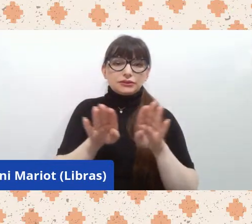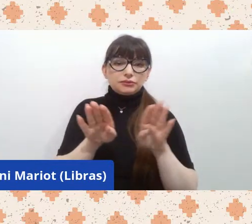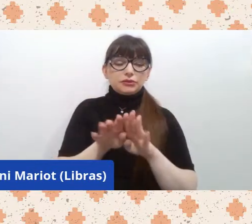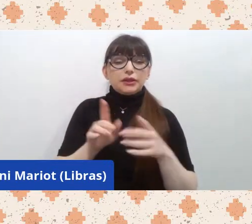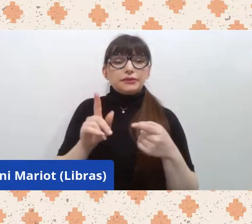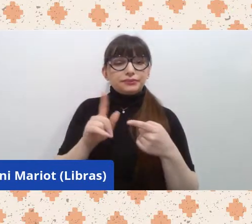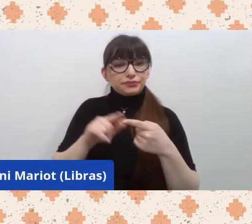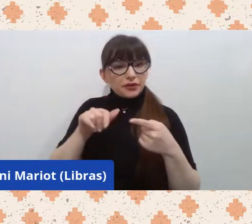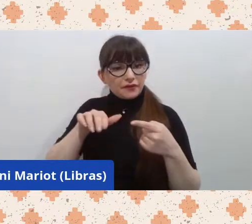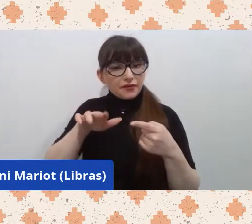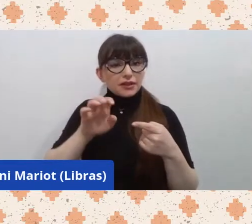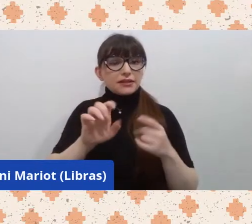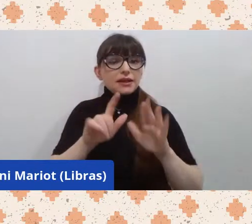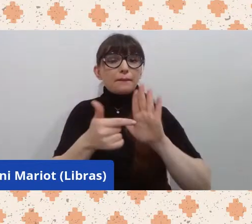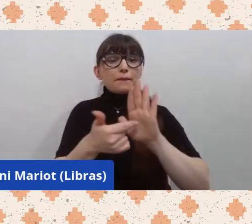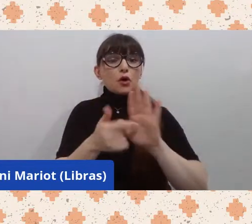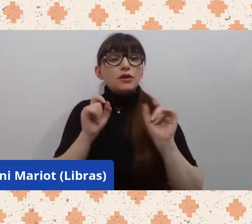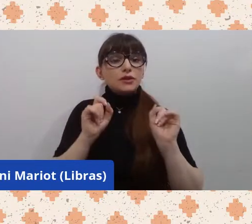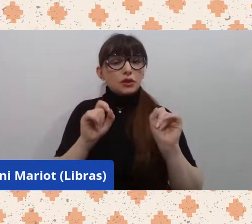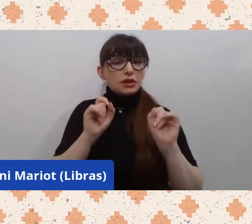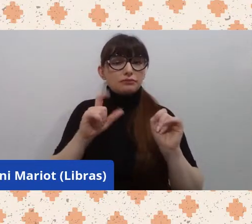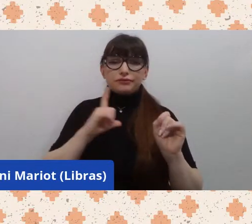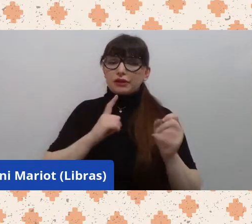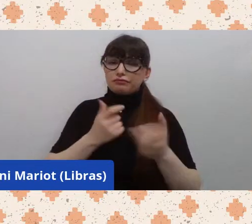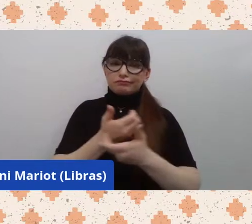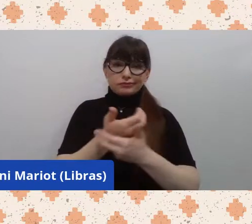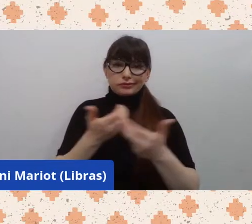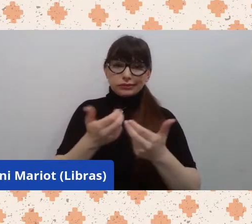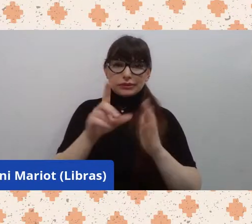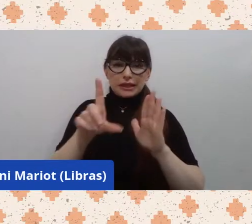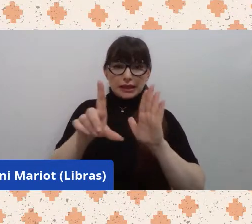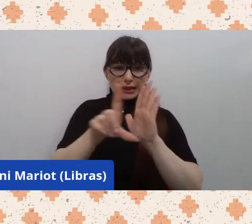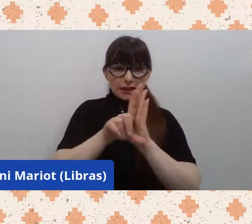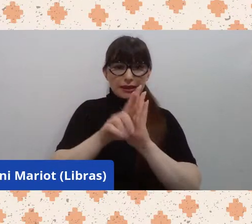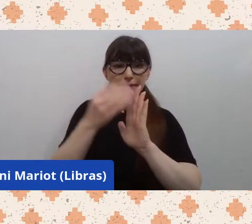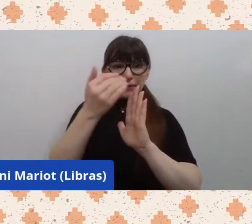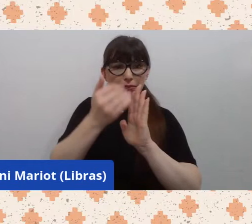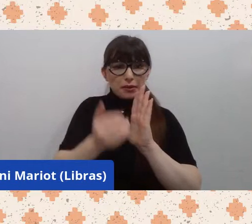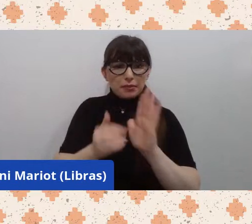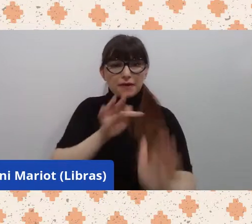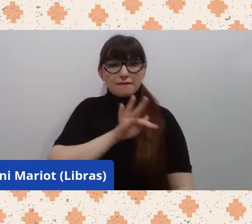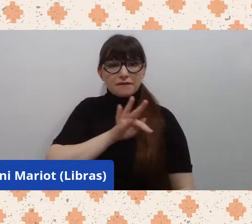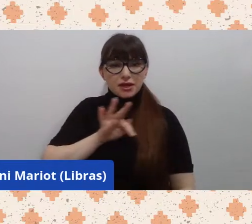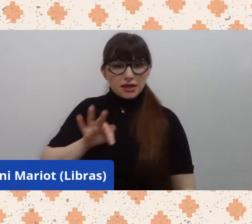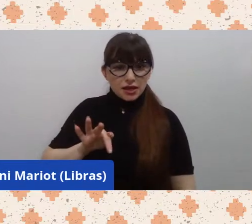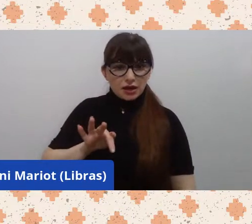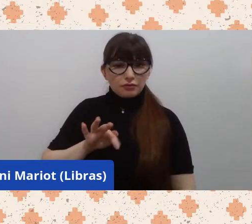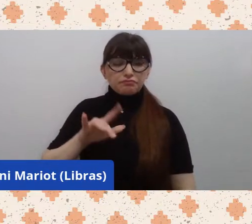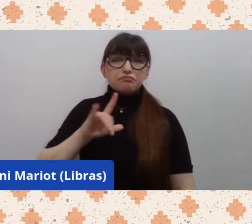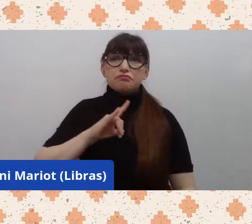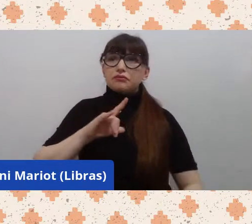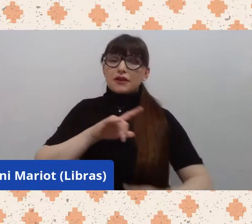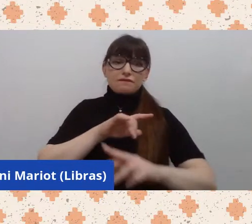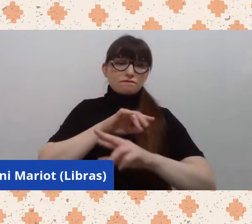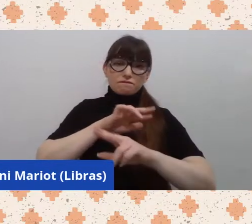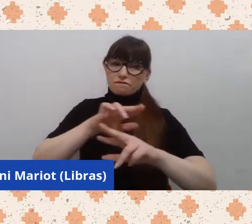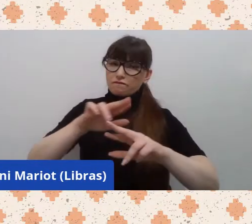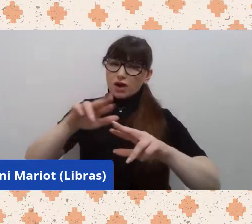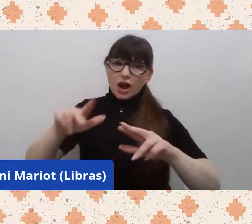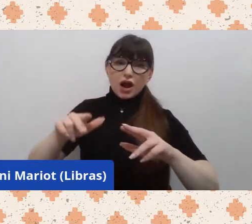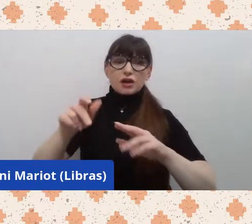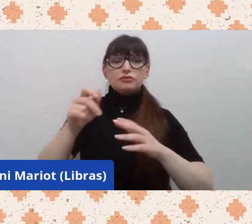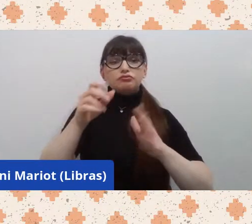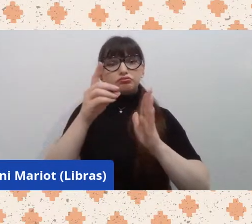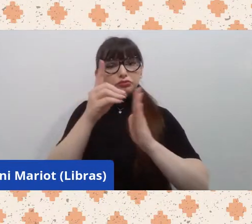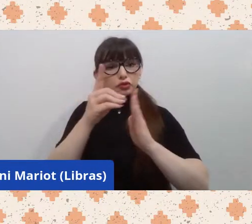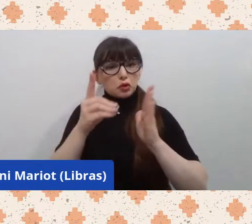ela mostra que há muitas legislações federais e há vários documentos da própria